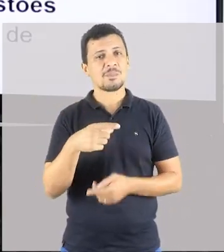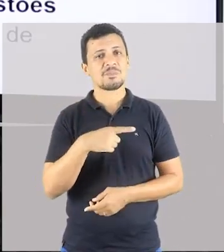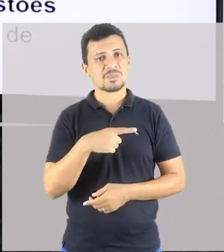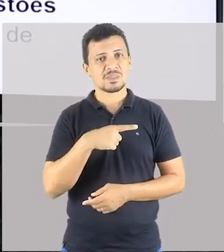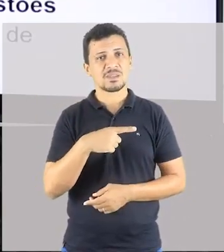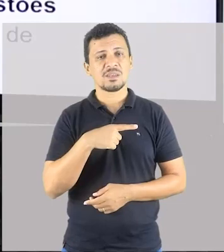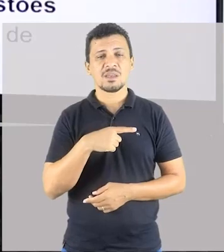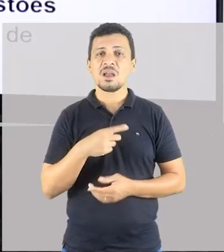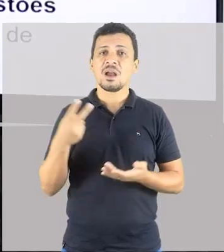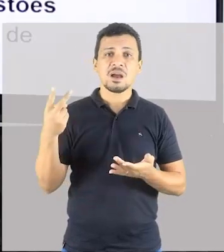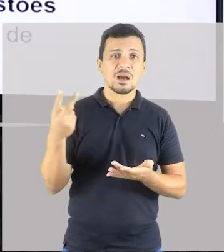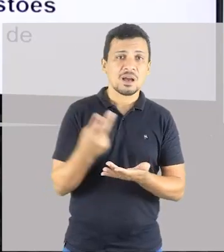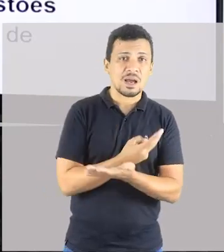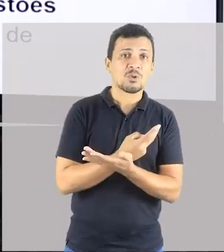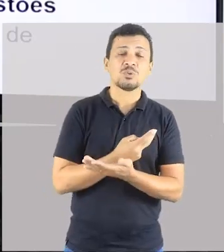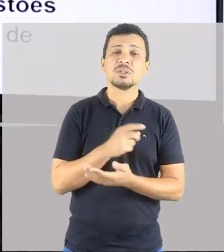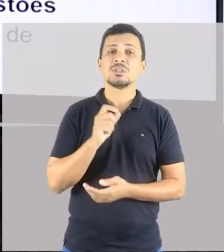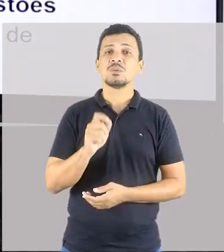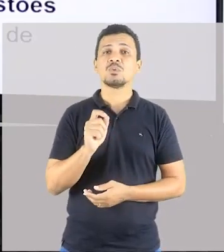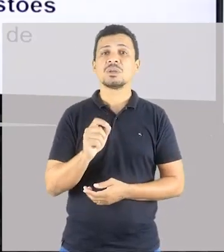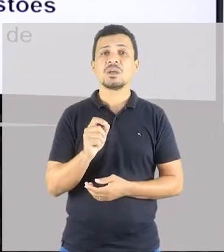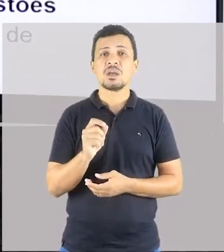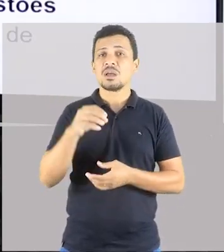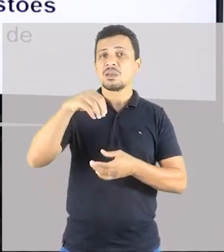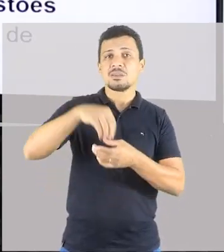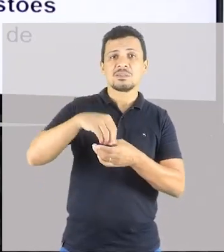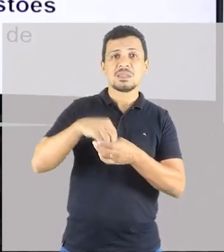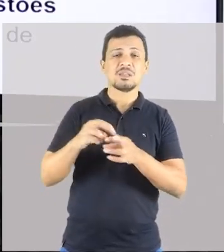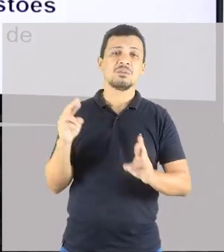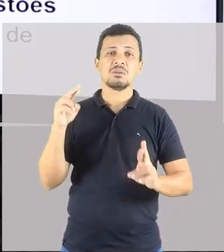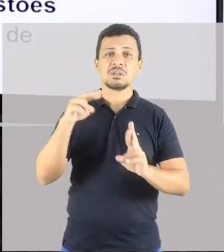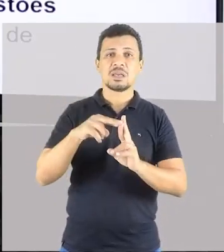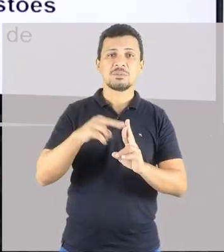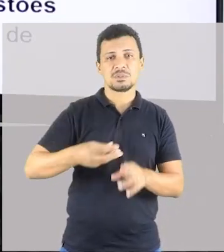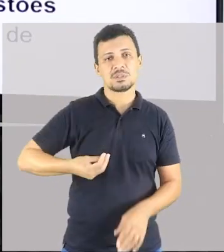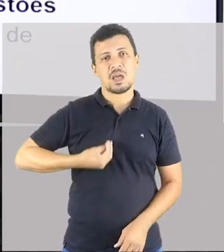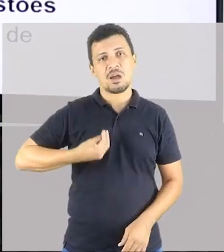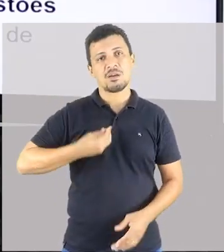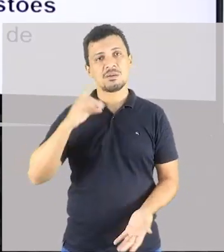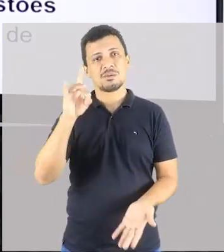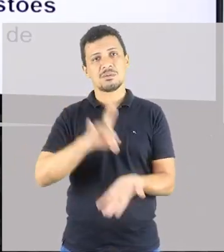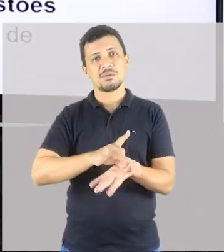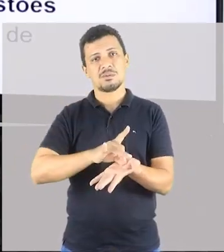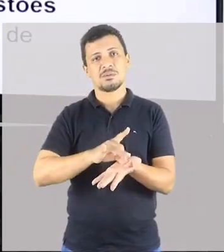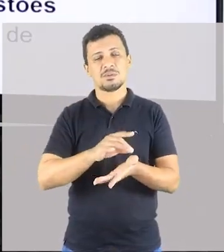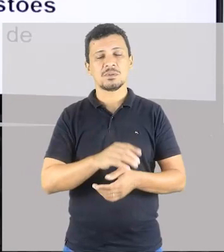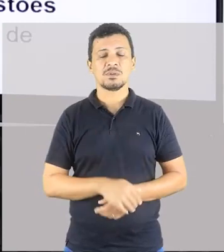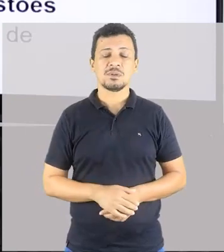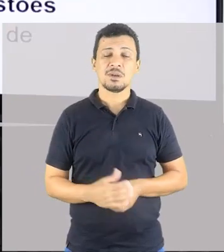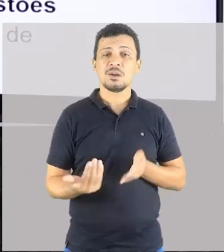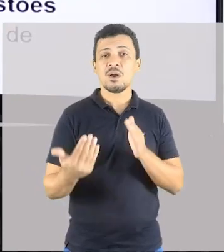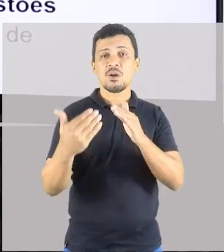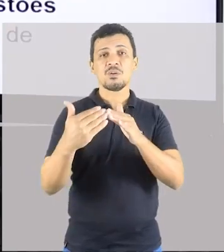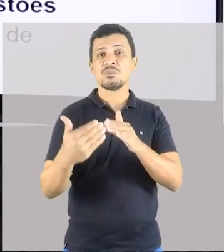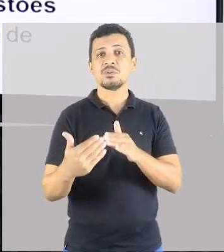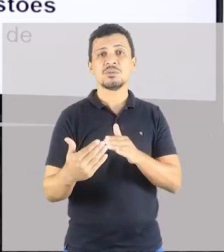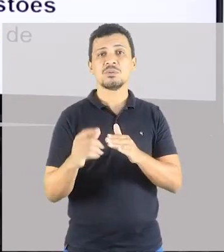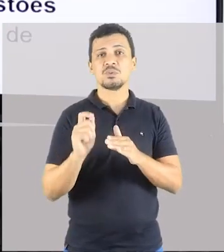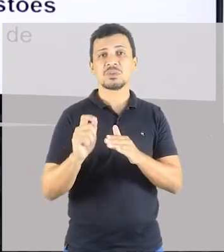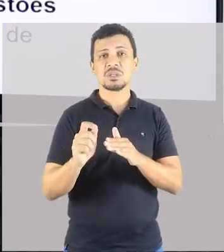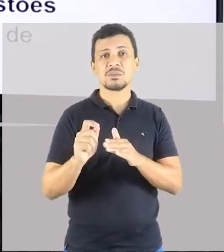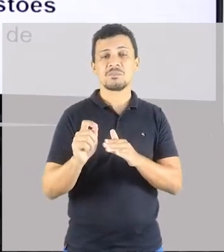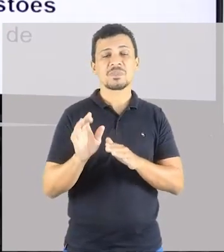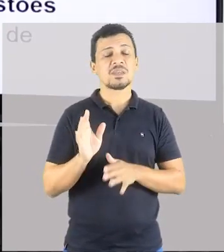estava acontecendo no entorno, estava dentro da referência da realidade, certo? Associando aí situações